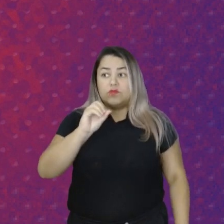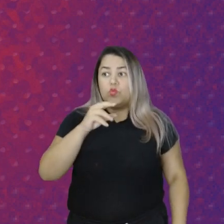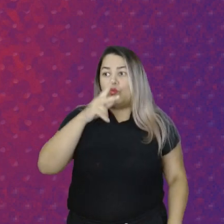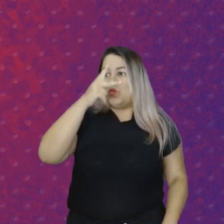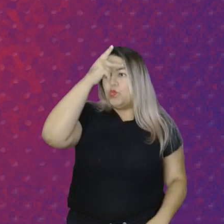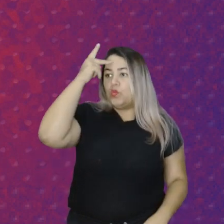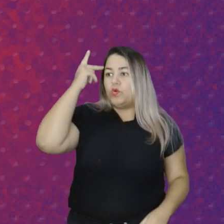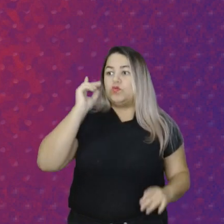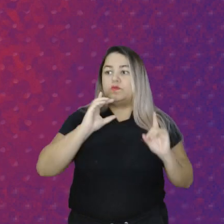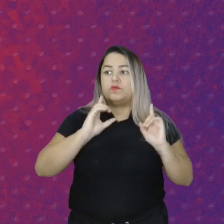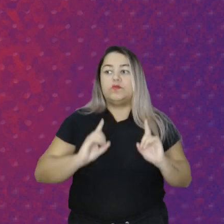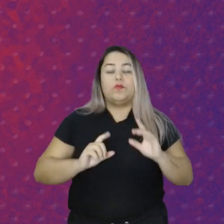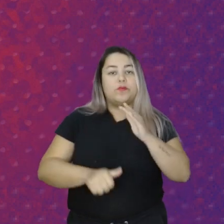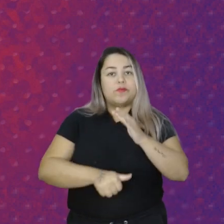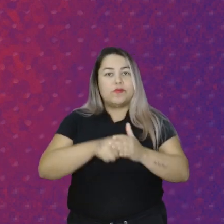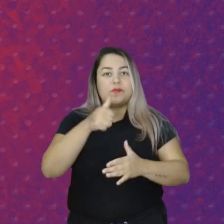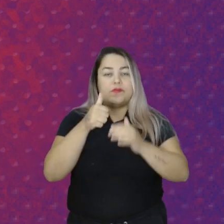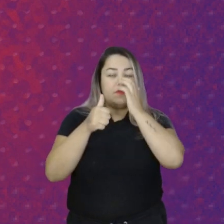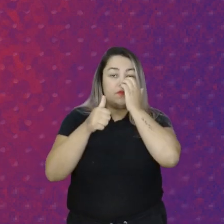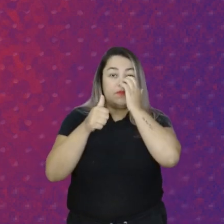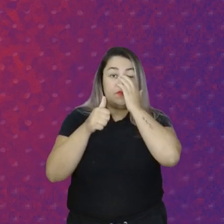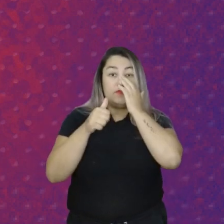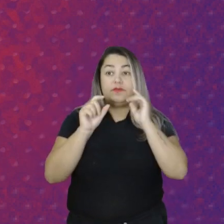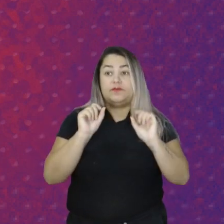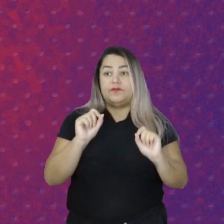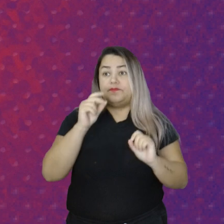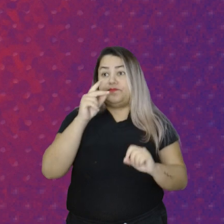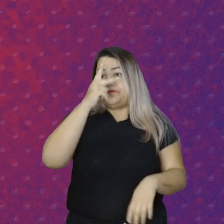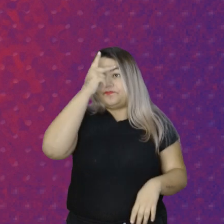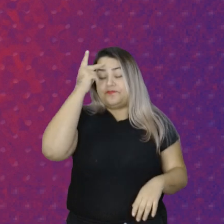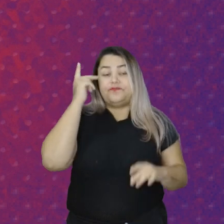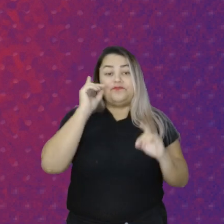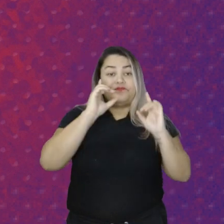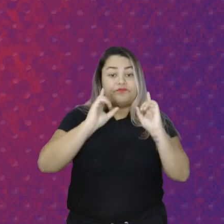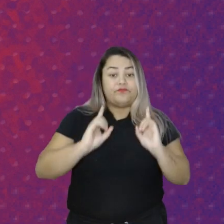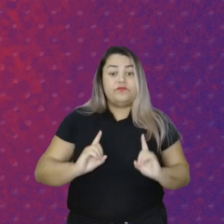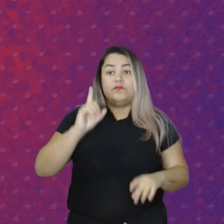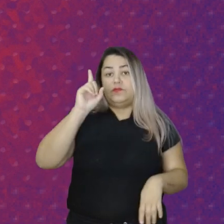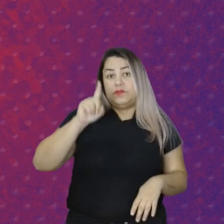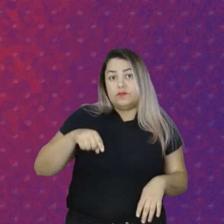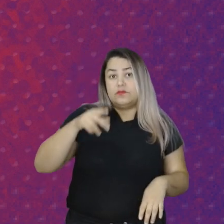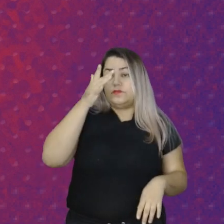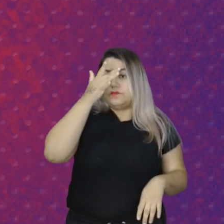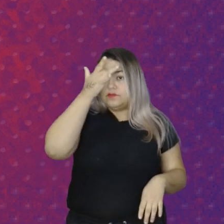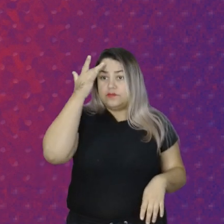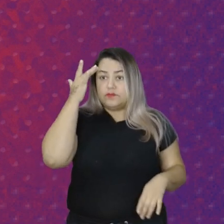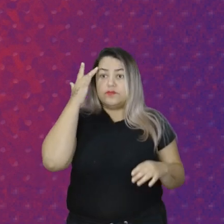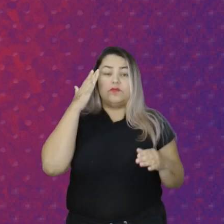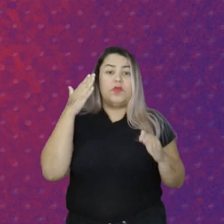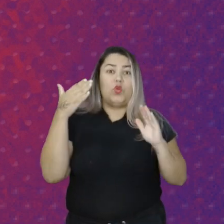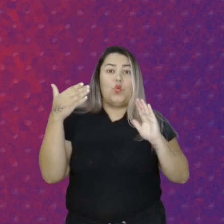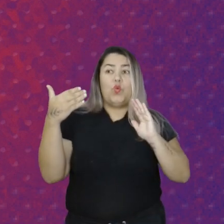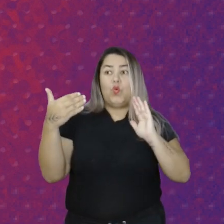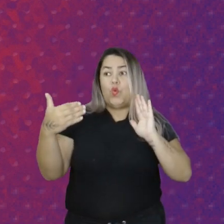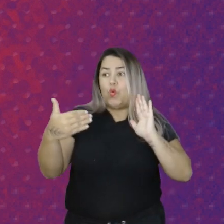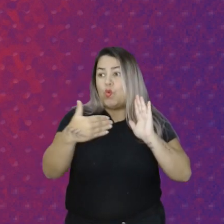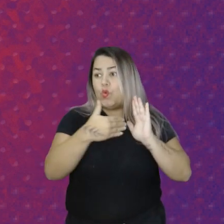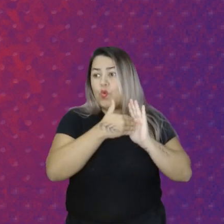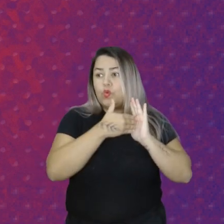no seu artigo 1º, ela traz lá, pessoas com deficiência são aquelas com impedimento de